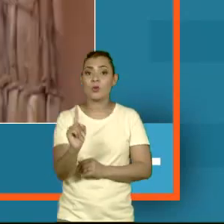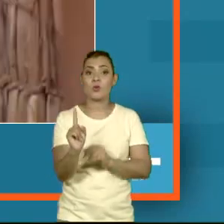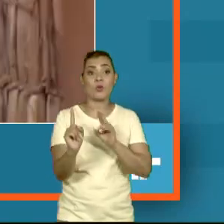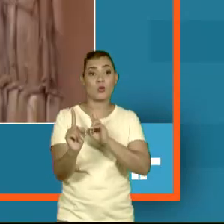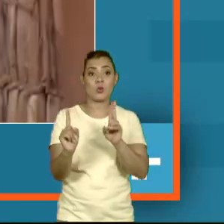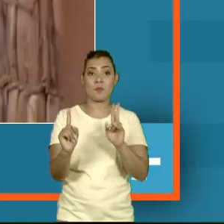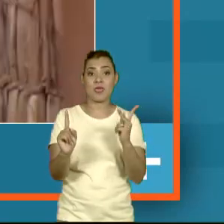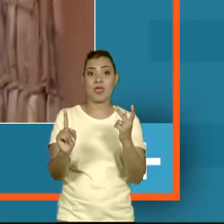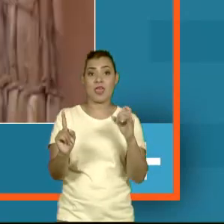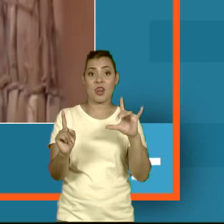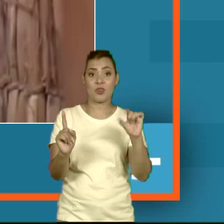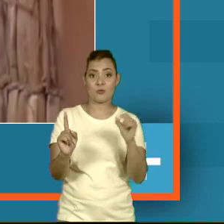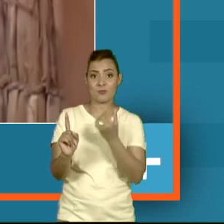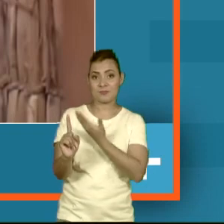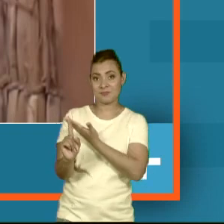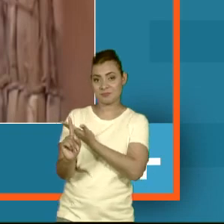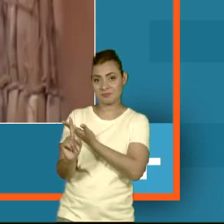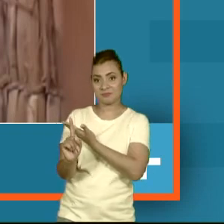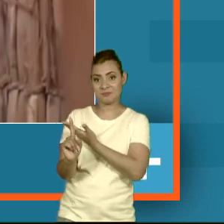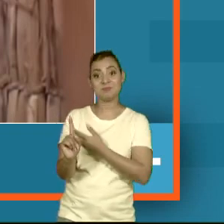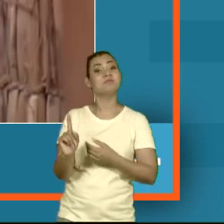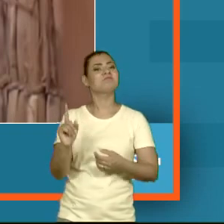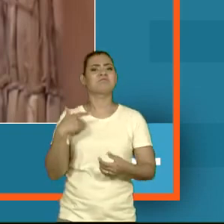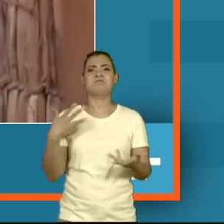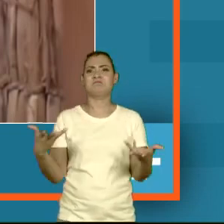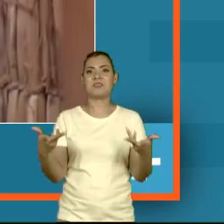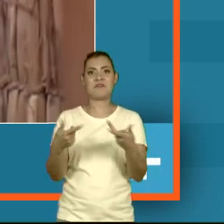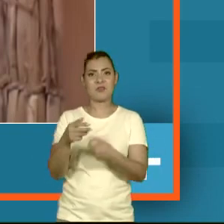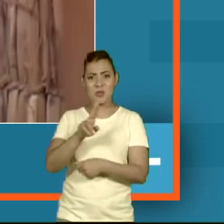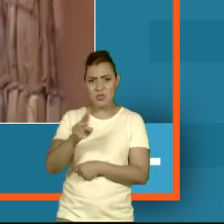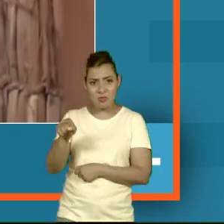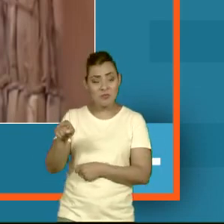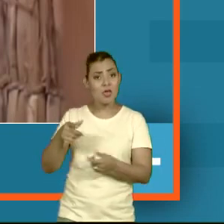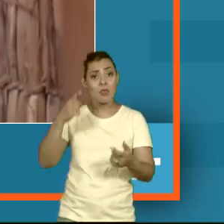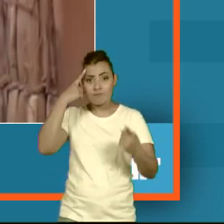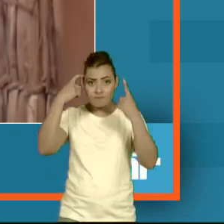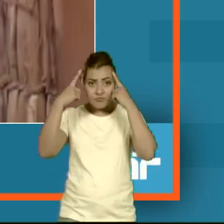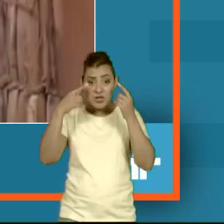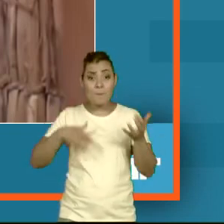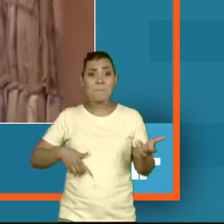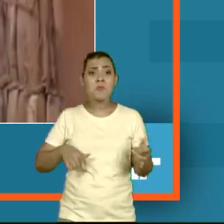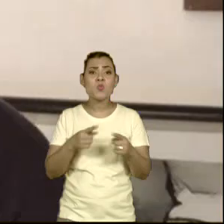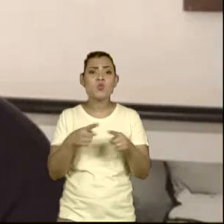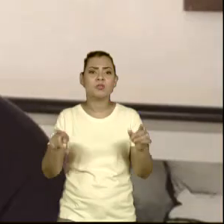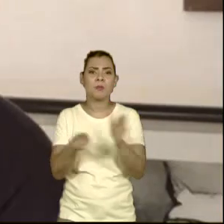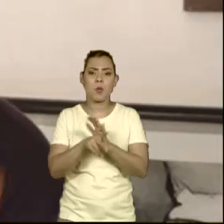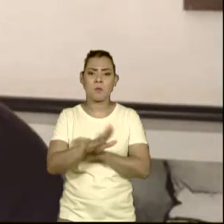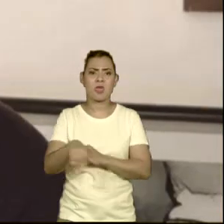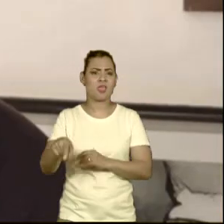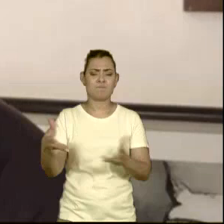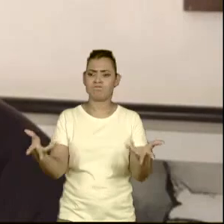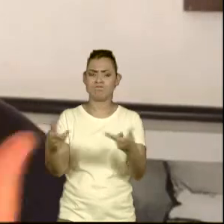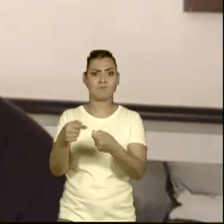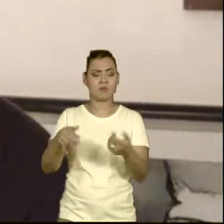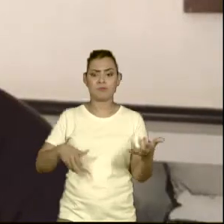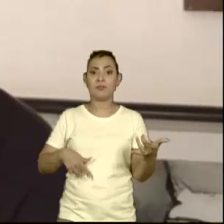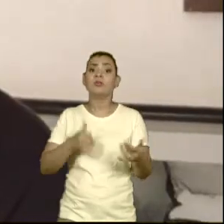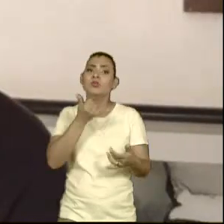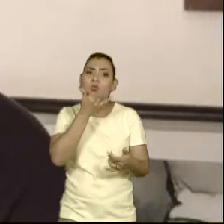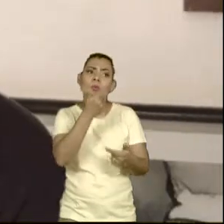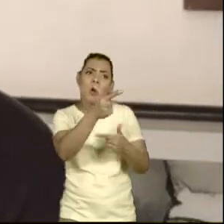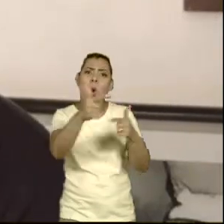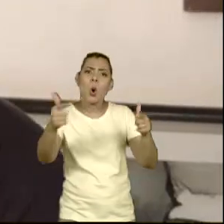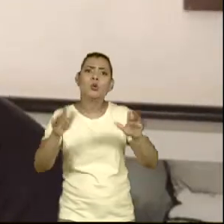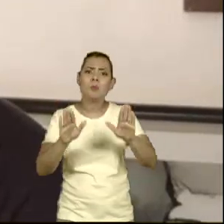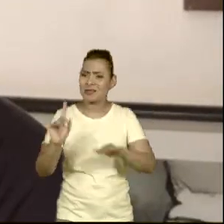chamado Helios Skind, que para mim é o melhor dos melhores, assim, de compositor de música para criança, sou amigo de todos, me desculpem os